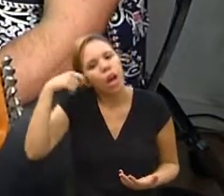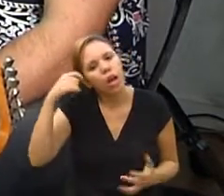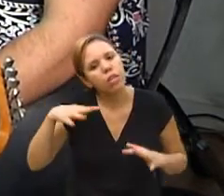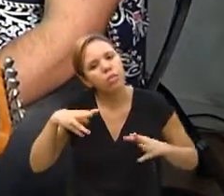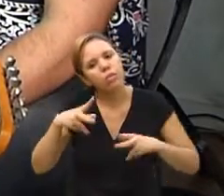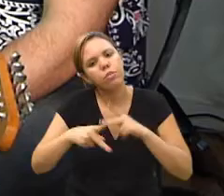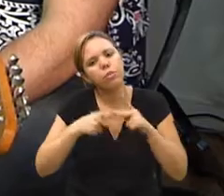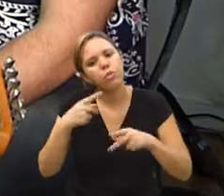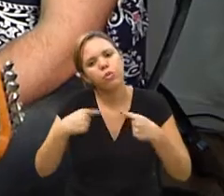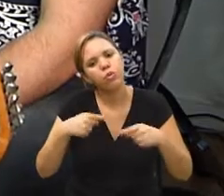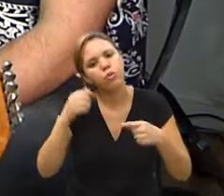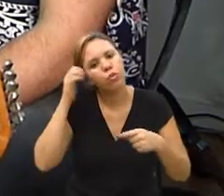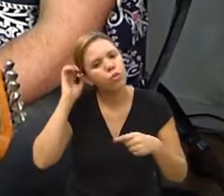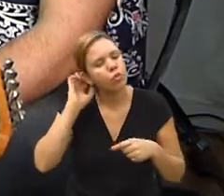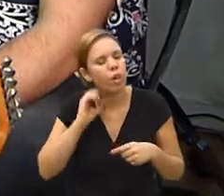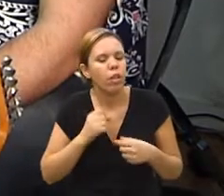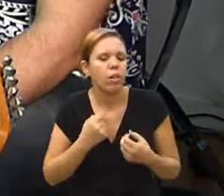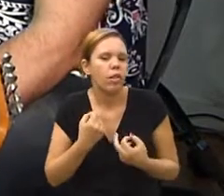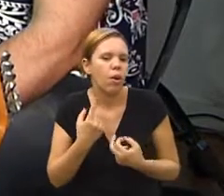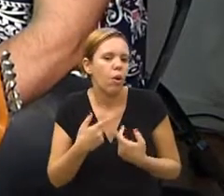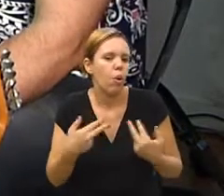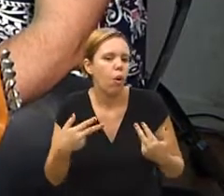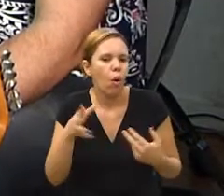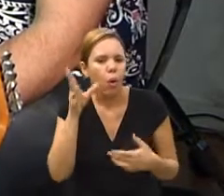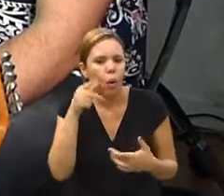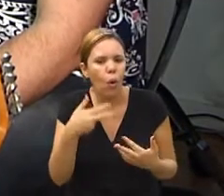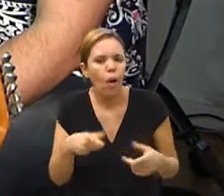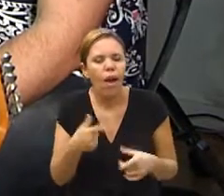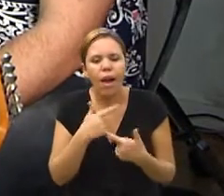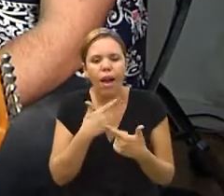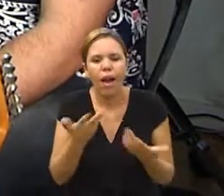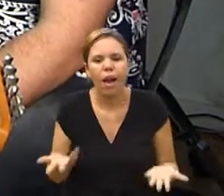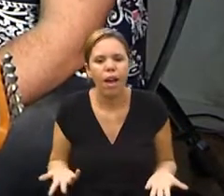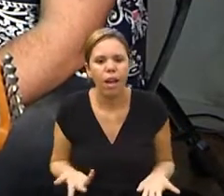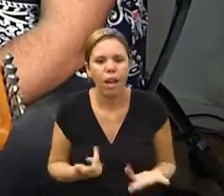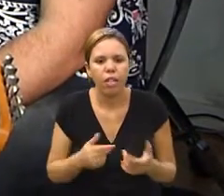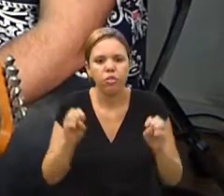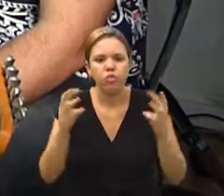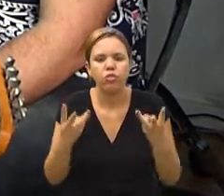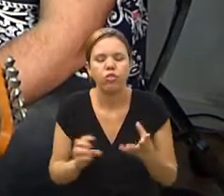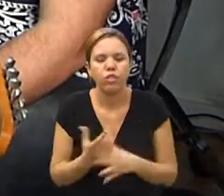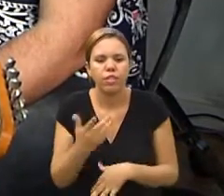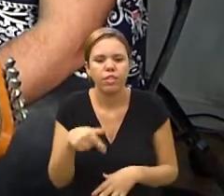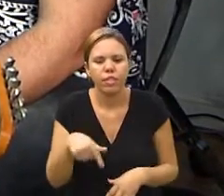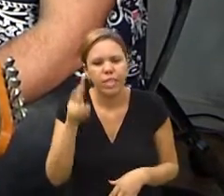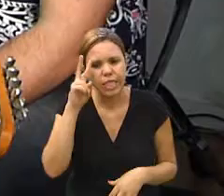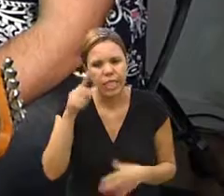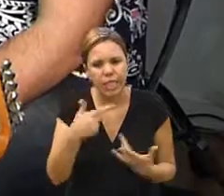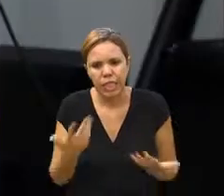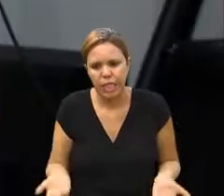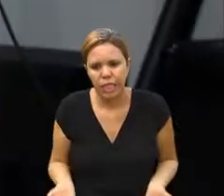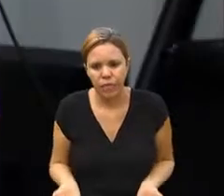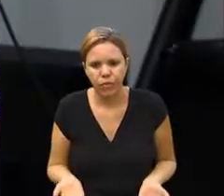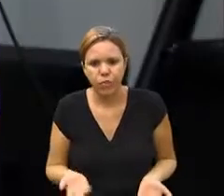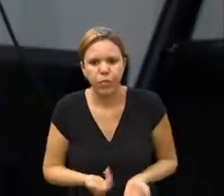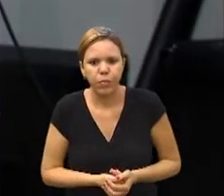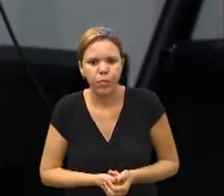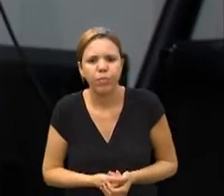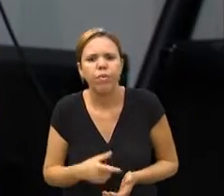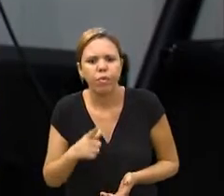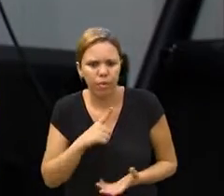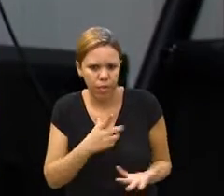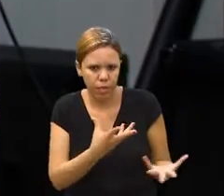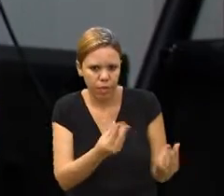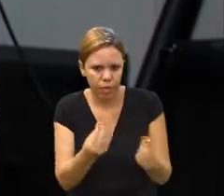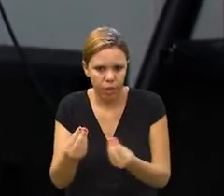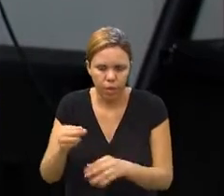todo músico tem alguma história curiosa, engraçada de algum show que aconteceu. Você lembra de alguma, assim? Tem